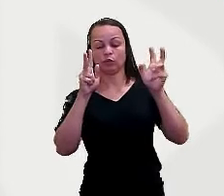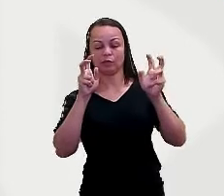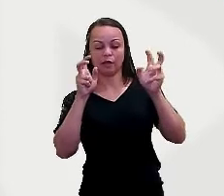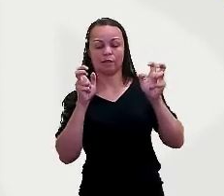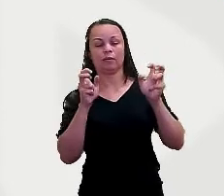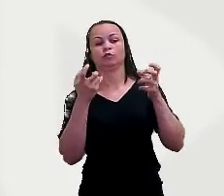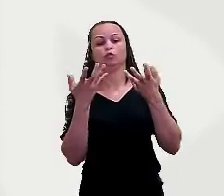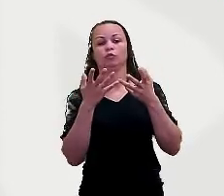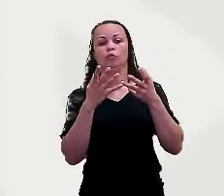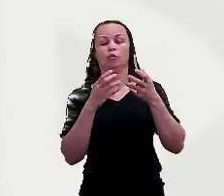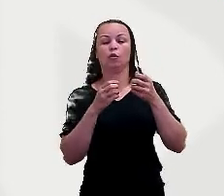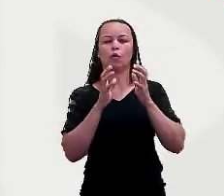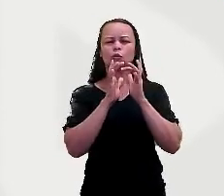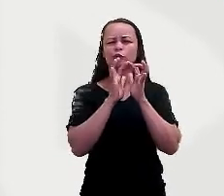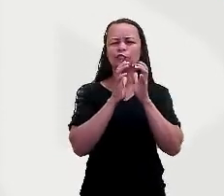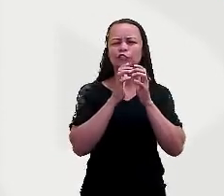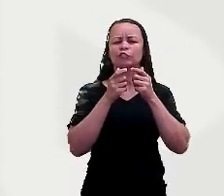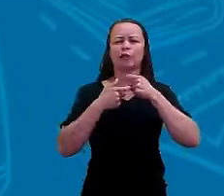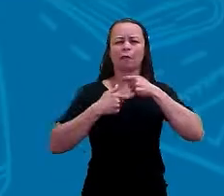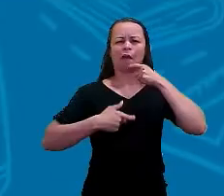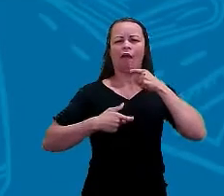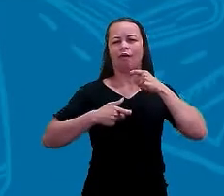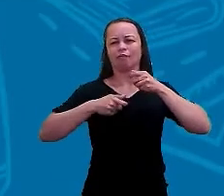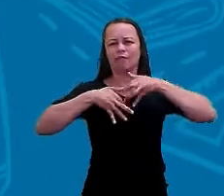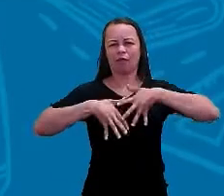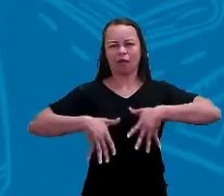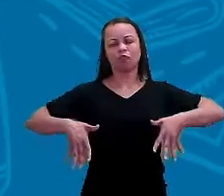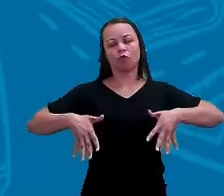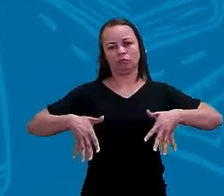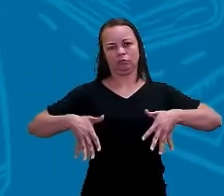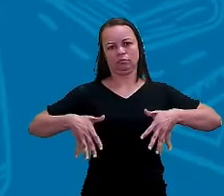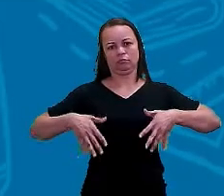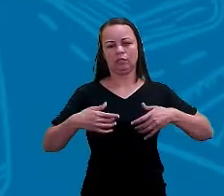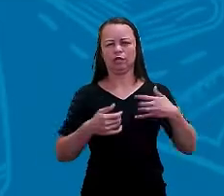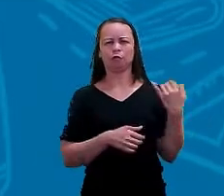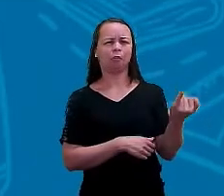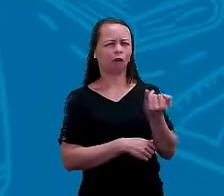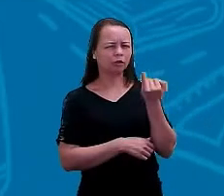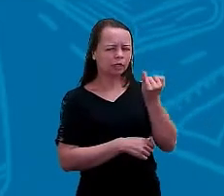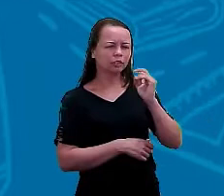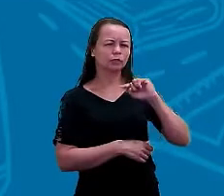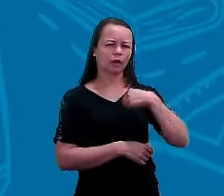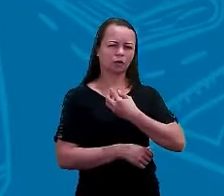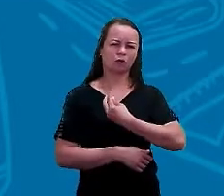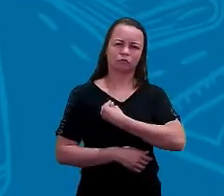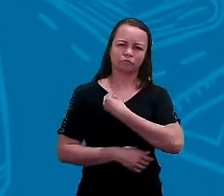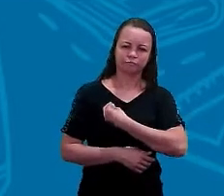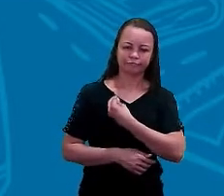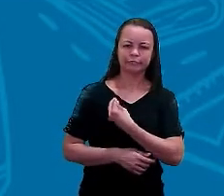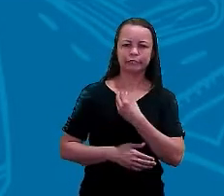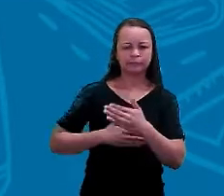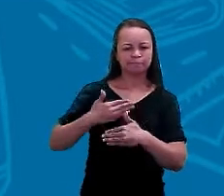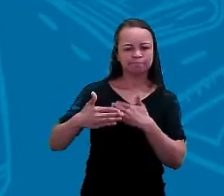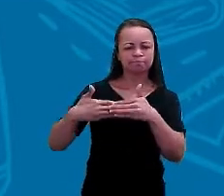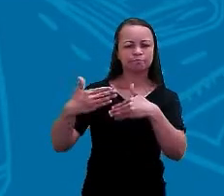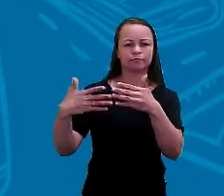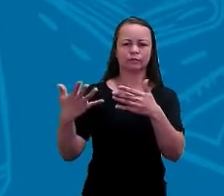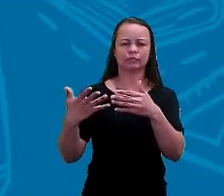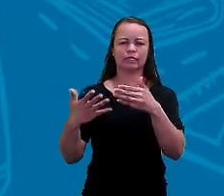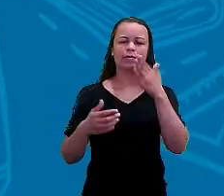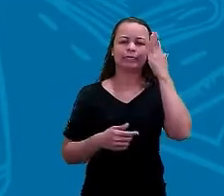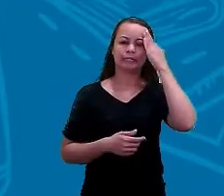Gente, pense num sistema importante para a nossa sobrevivência. Pense num sistema importante para a gente entender quem nós